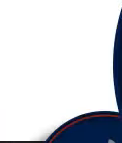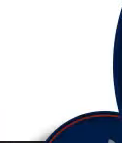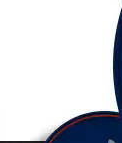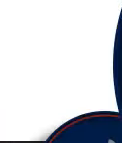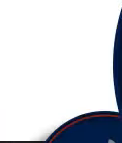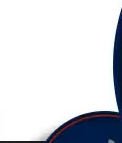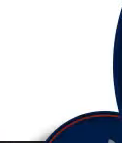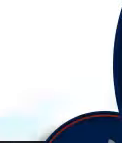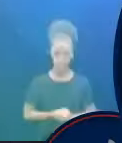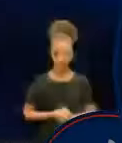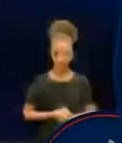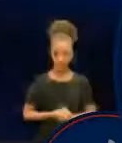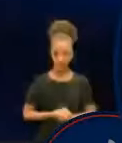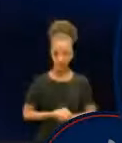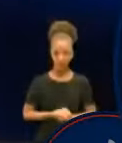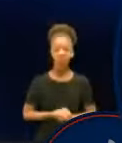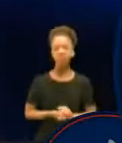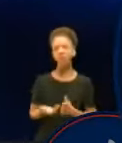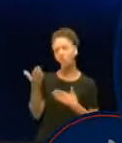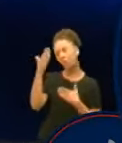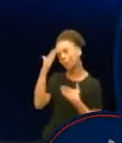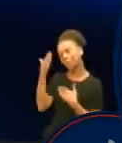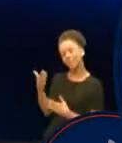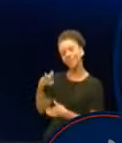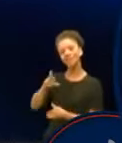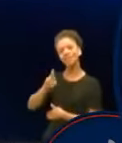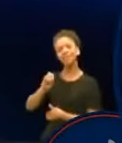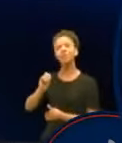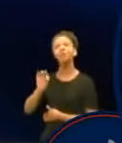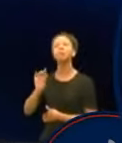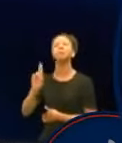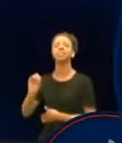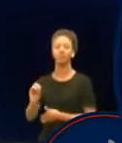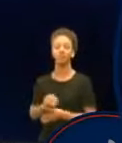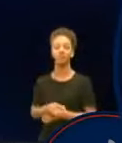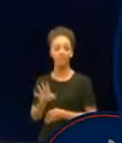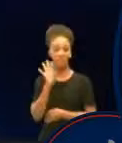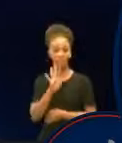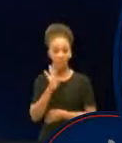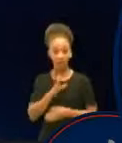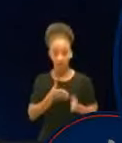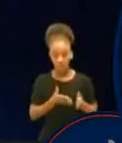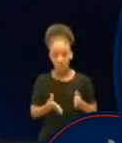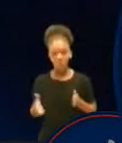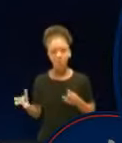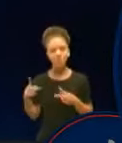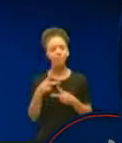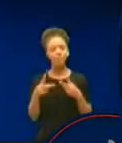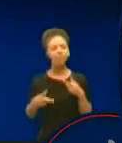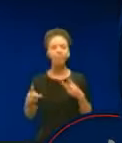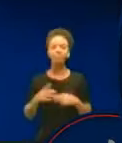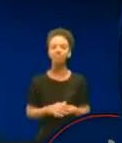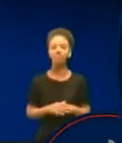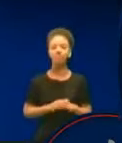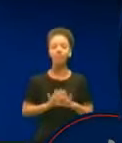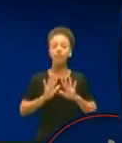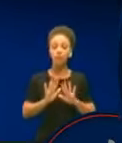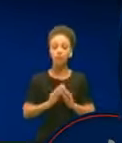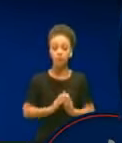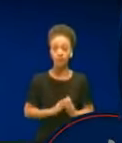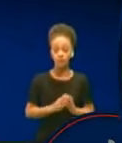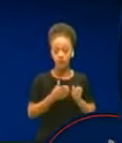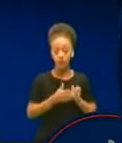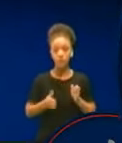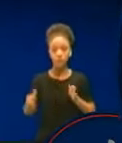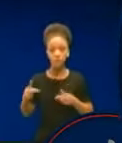ver como é que ela vai se comportar em 2021. Obrigada, Roberto, legal demais. Ó, esse momento. Voltou a apresentação aqui, hein? Bom, e ao longo do Investor